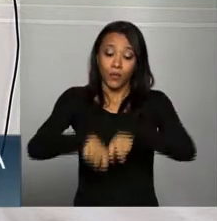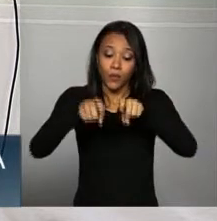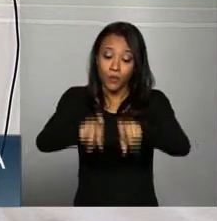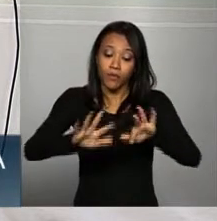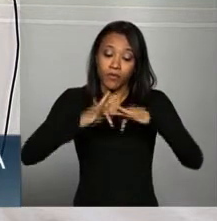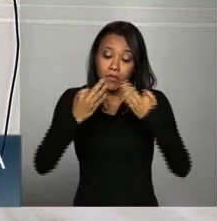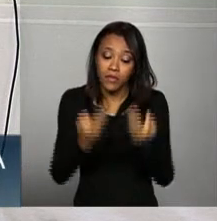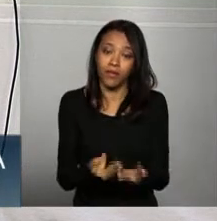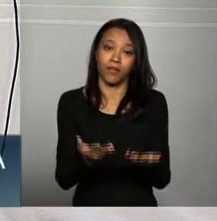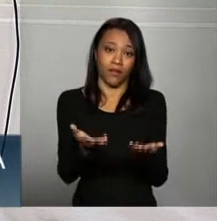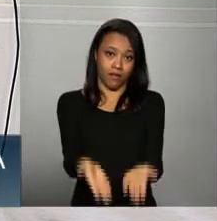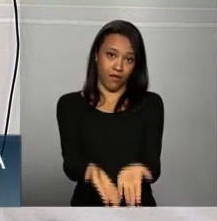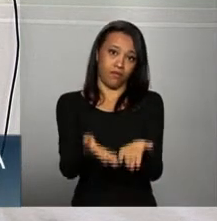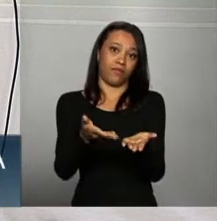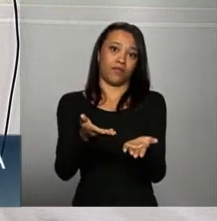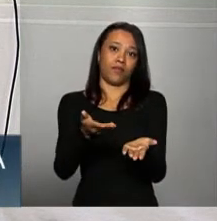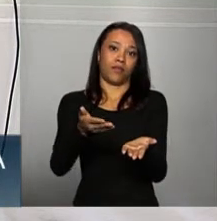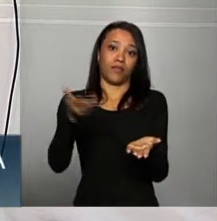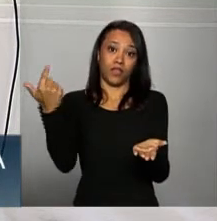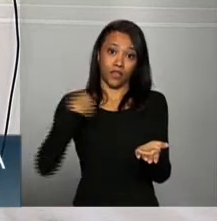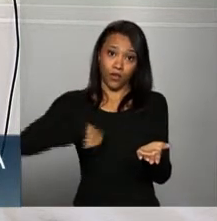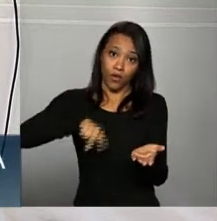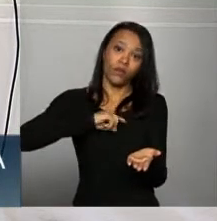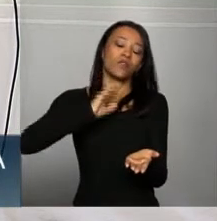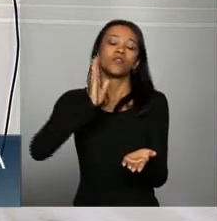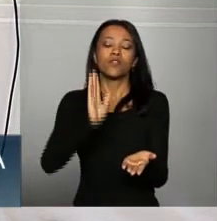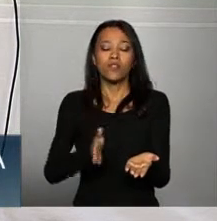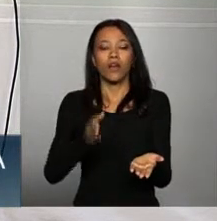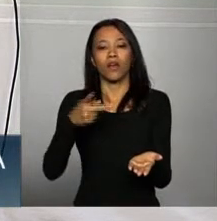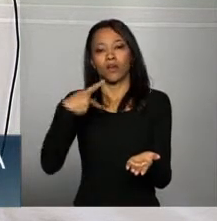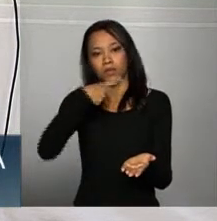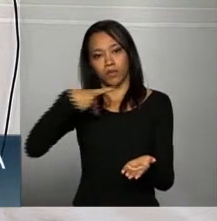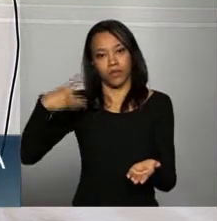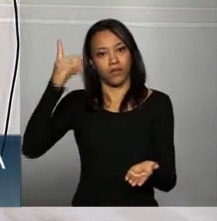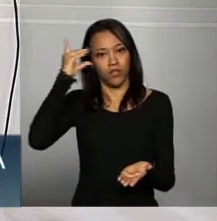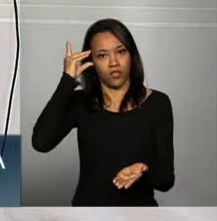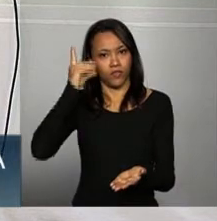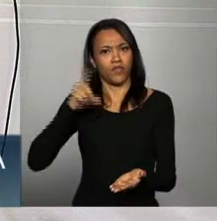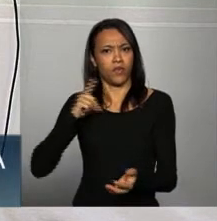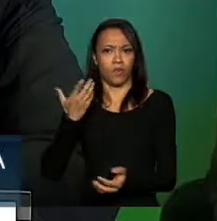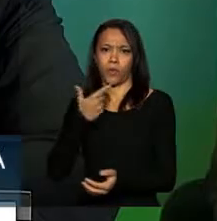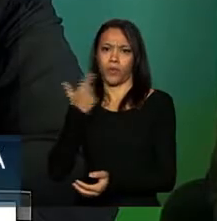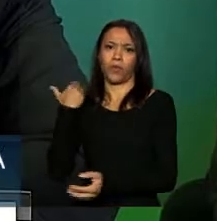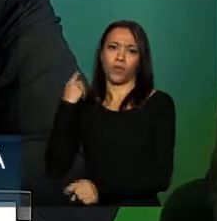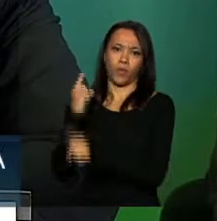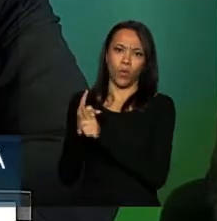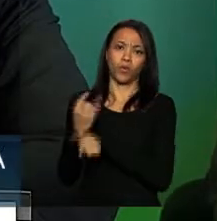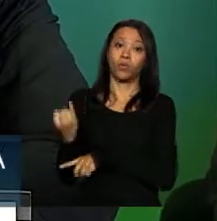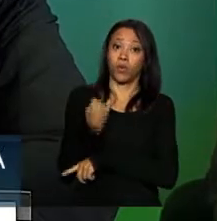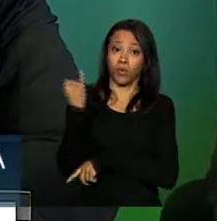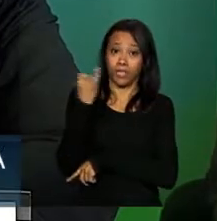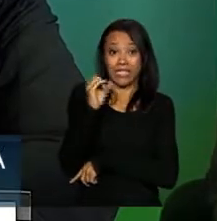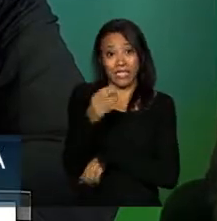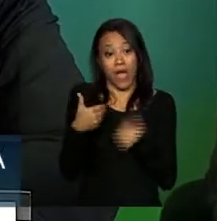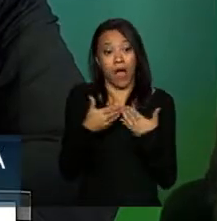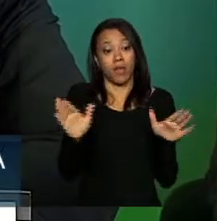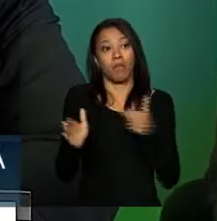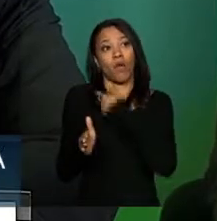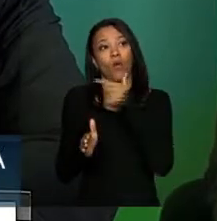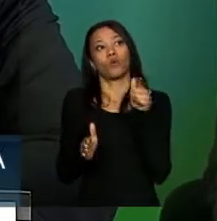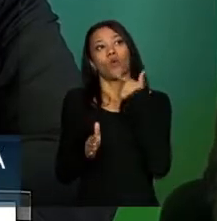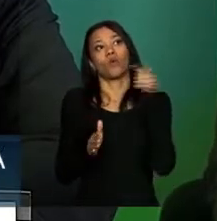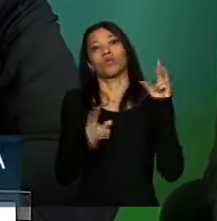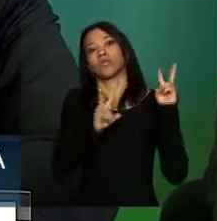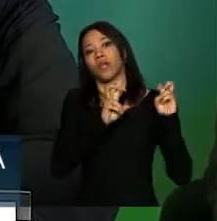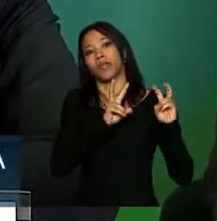amanhã trate do grande evento que nós tivemos com a presidenta Dilma, que foi um encontro importante. Se nós abrirmos aqui para outras questões, eu sei que